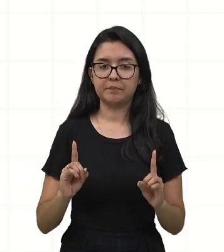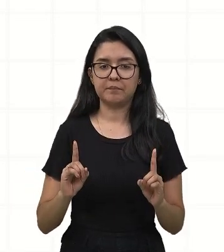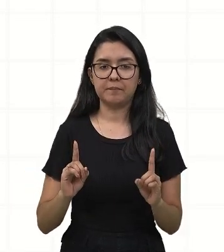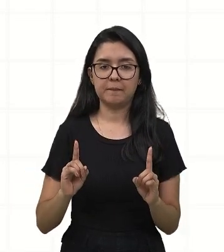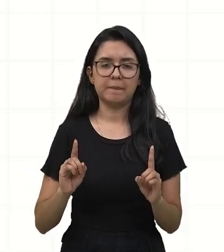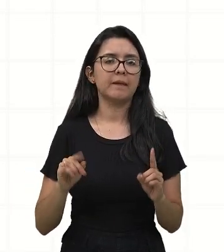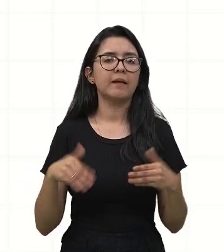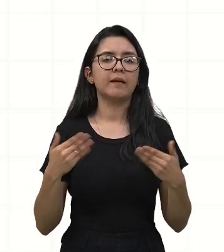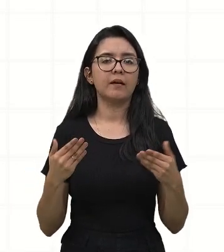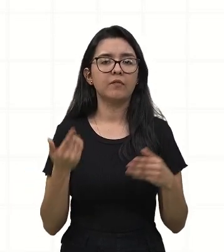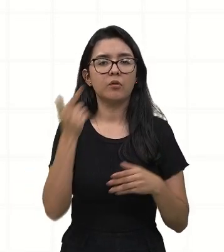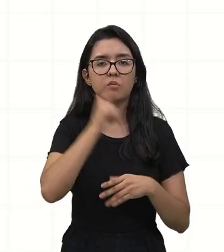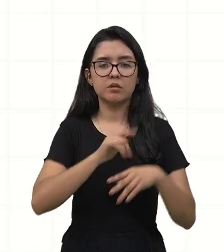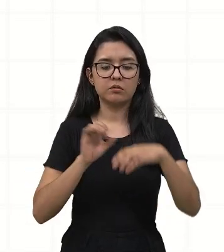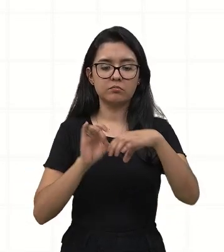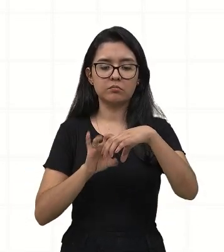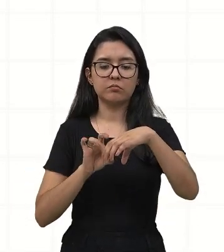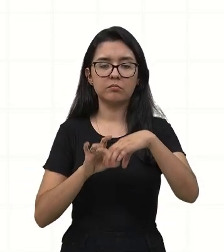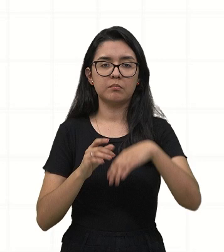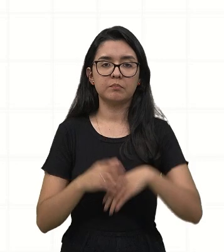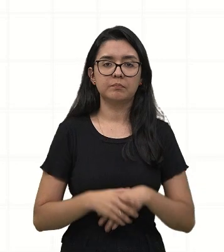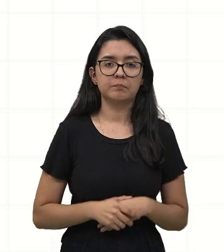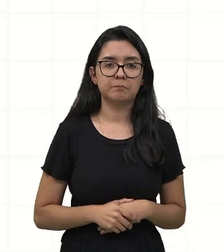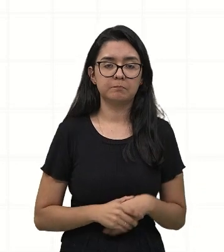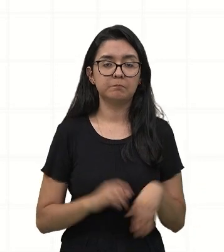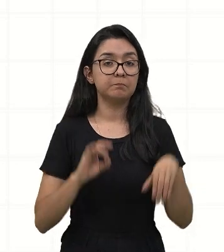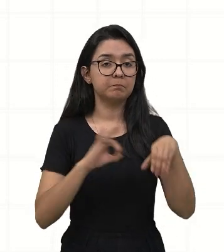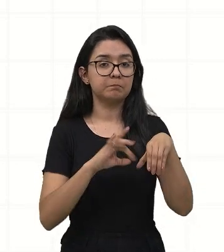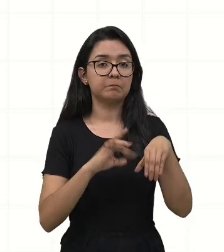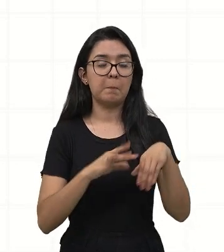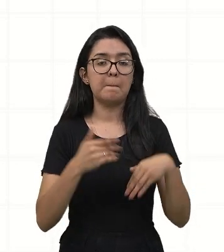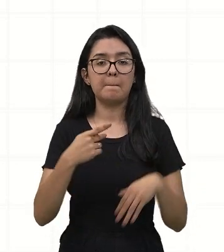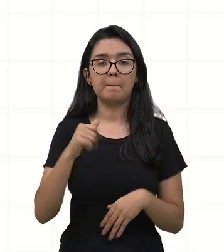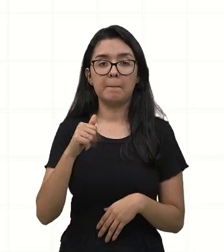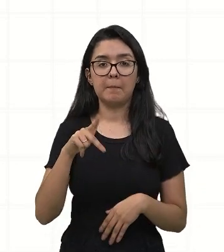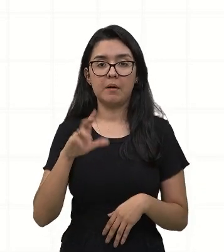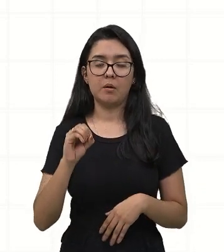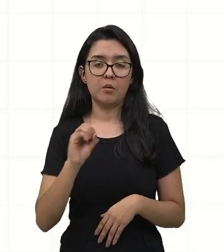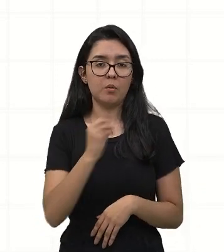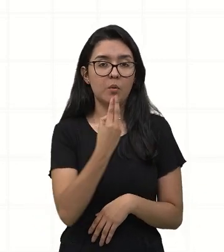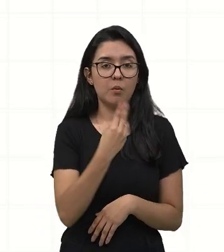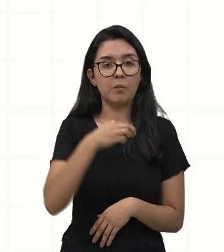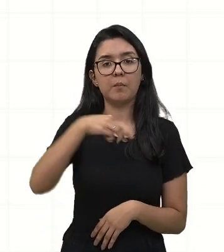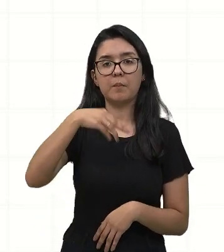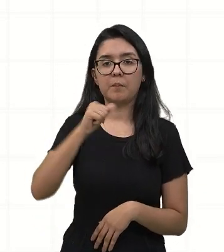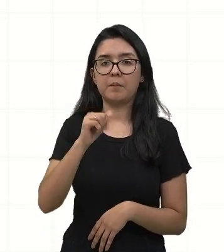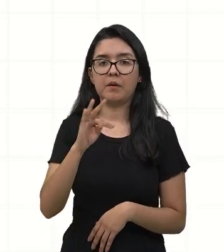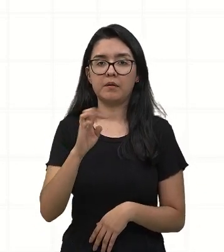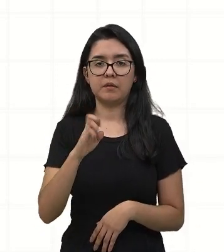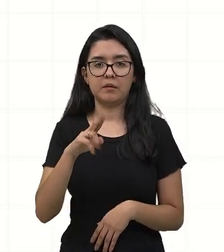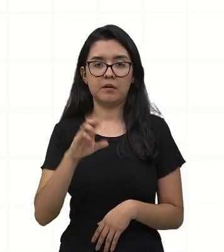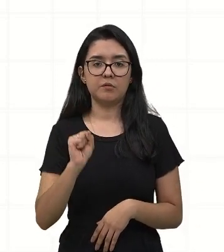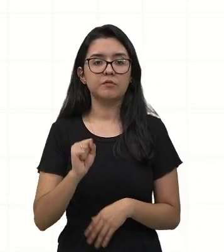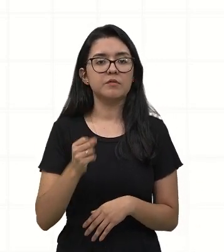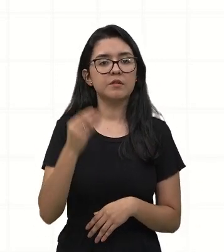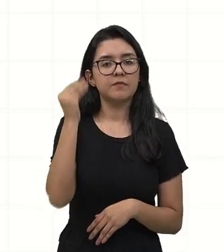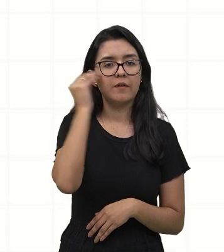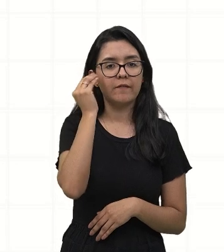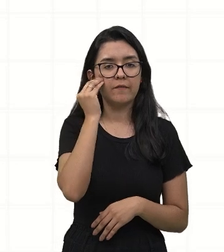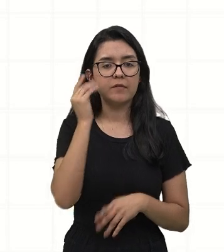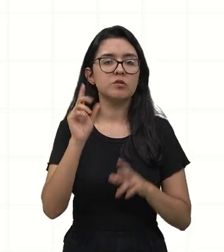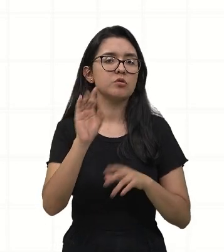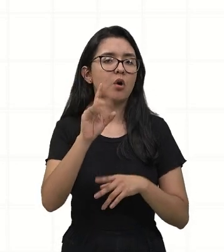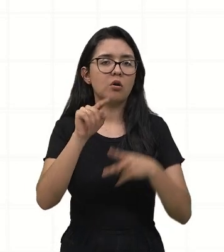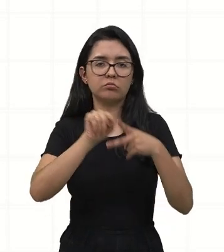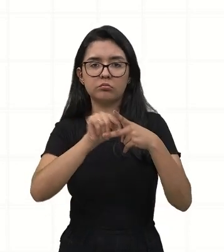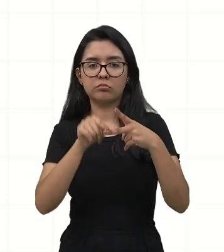Quem tem mais chance? Paulo ou Mateus? E aí, meus queridos alunos, você vai analisar somente a medida do ângulo. E aí eu